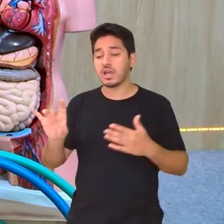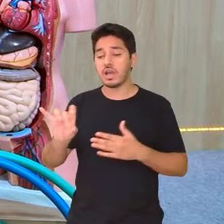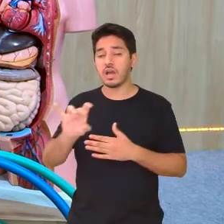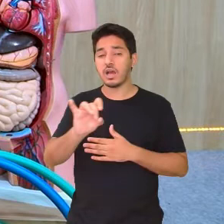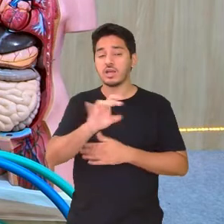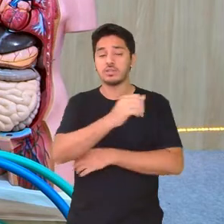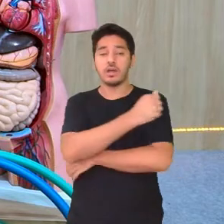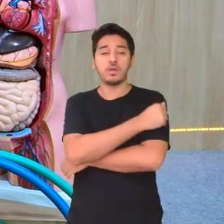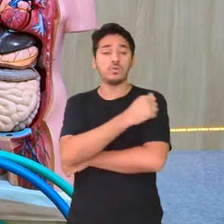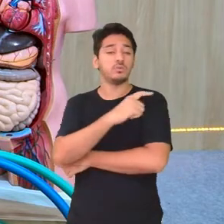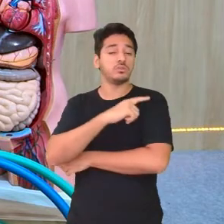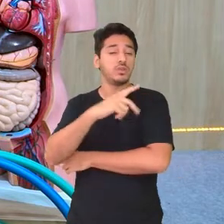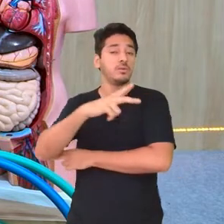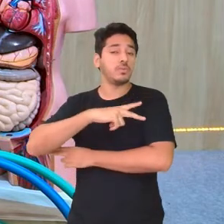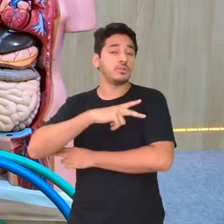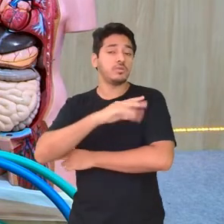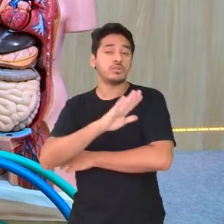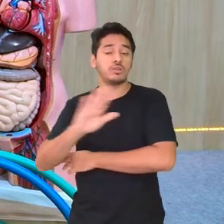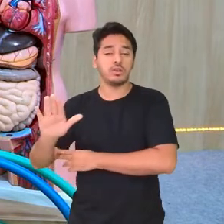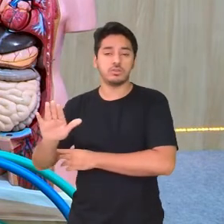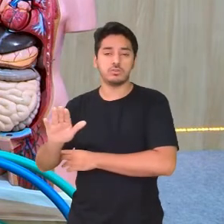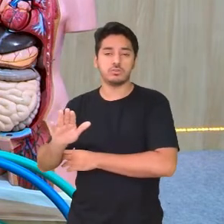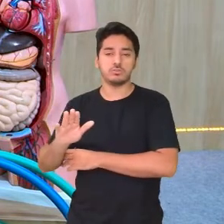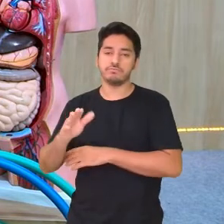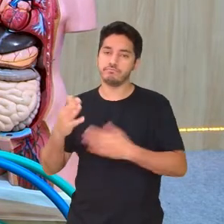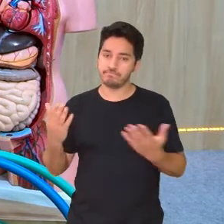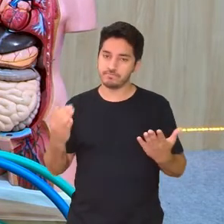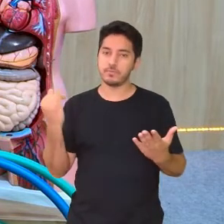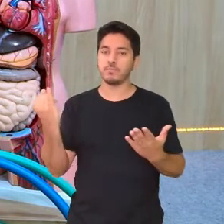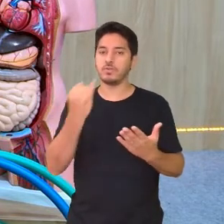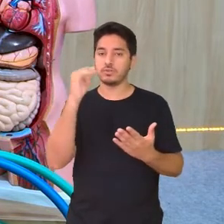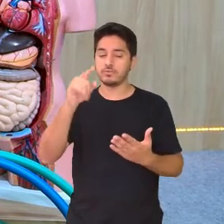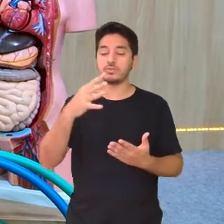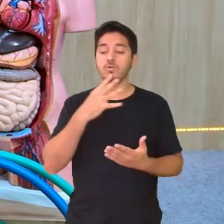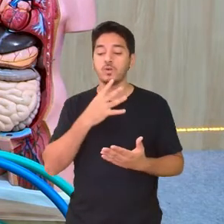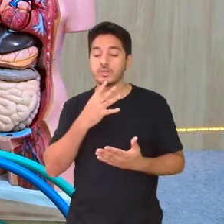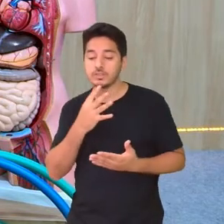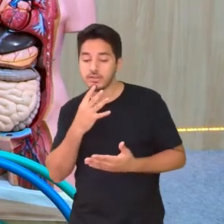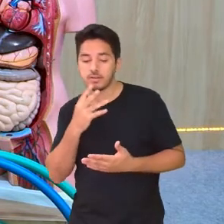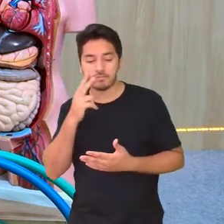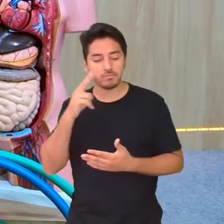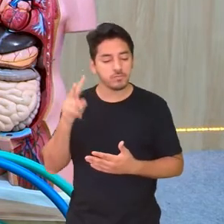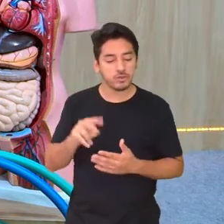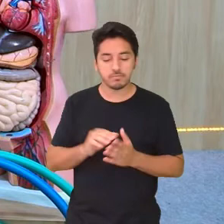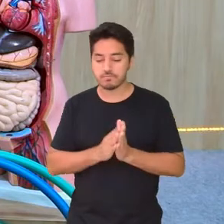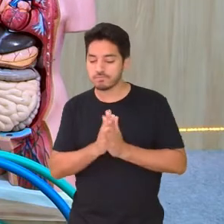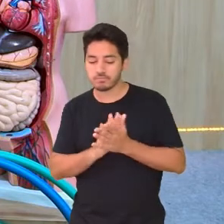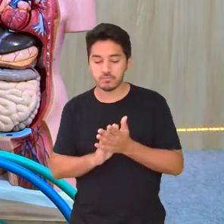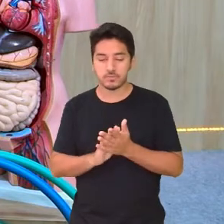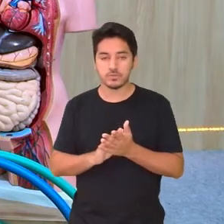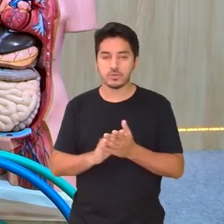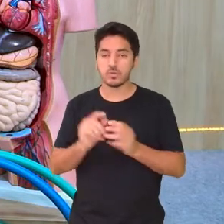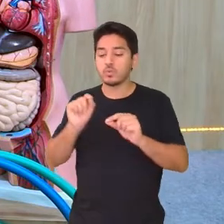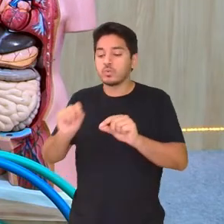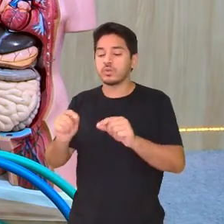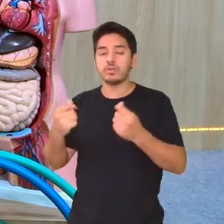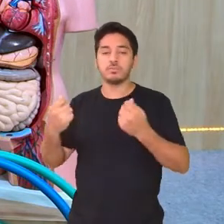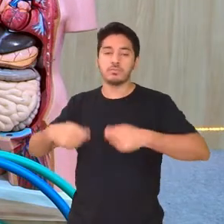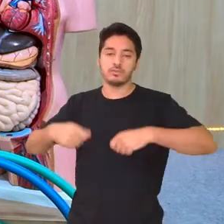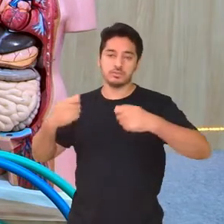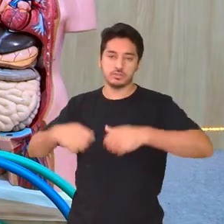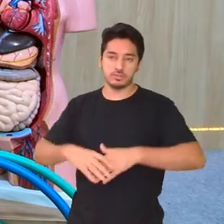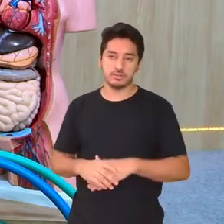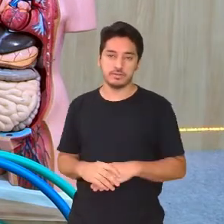é importante que você conheça, é importante que você observe a necessidade desse seu estudante.